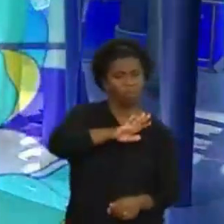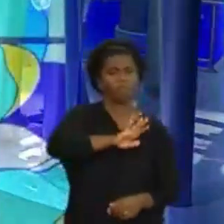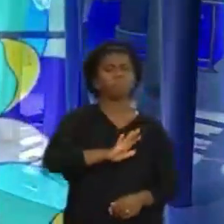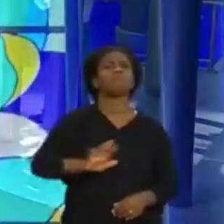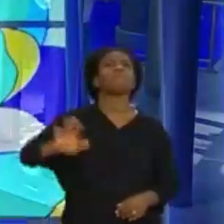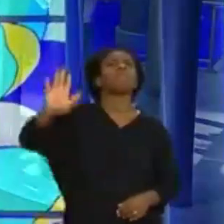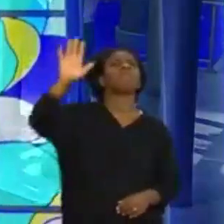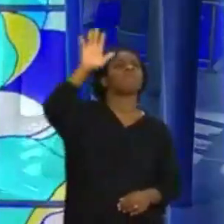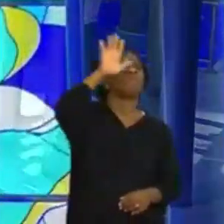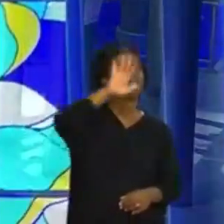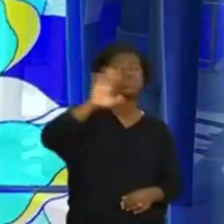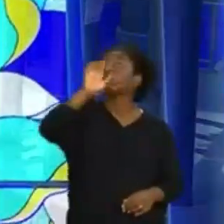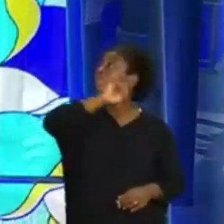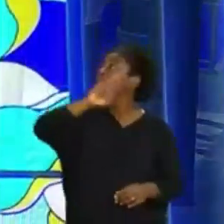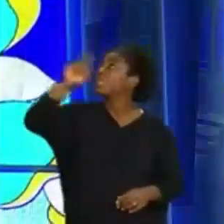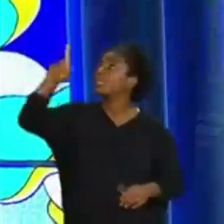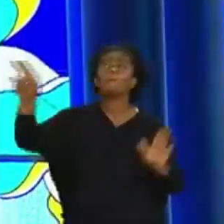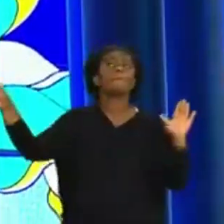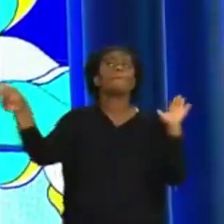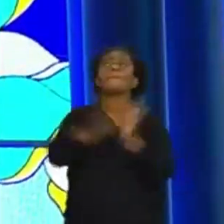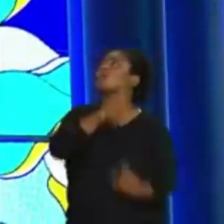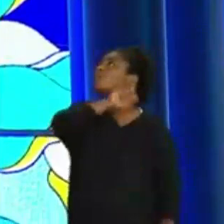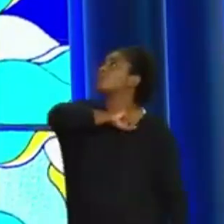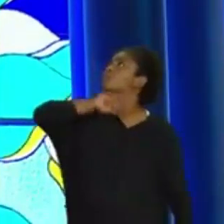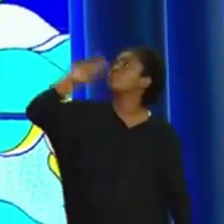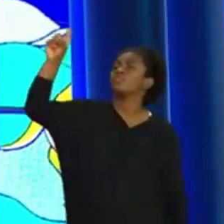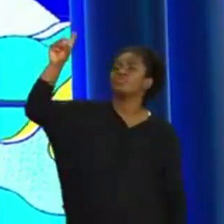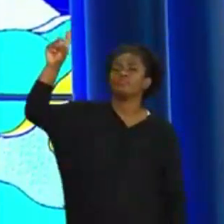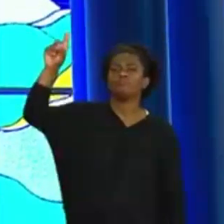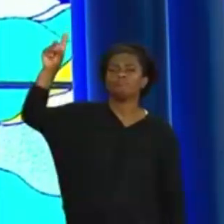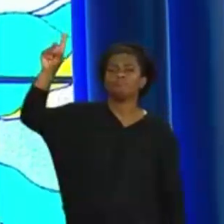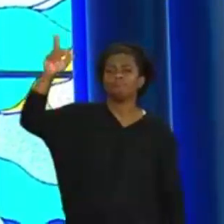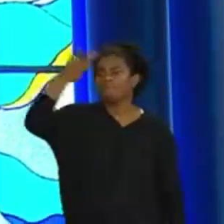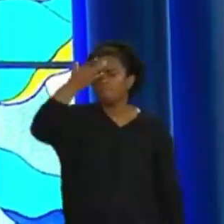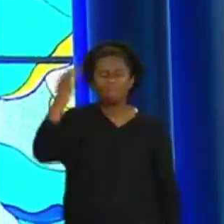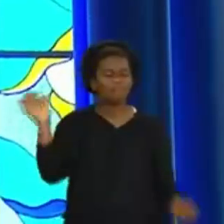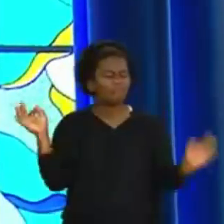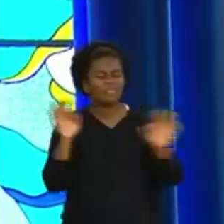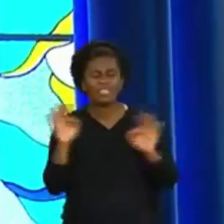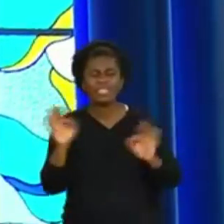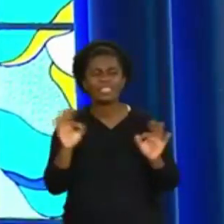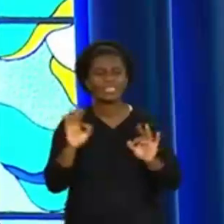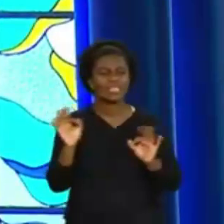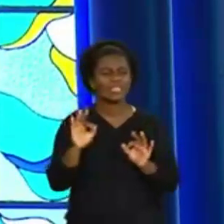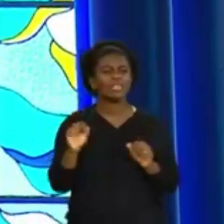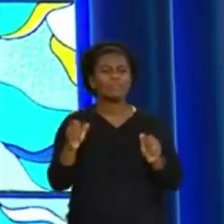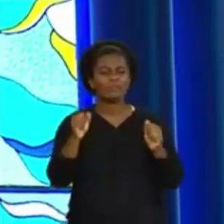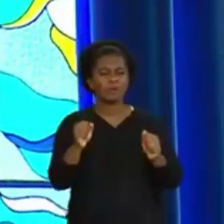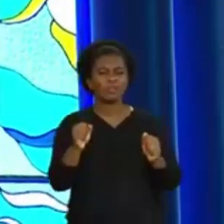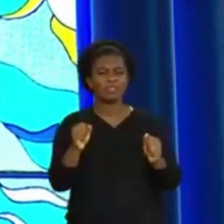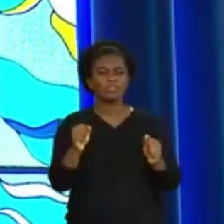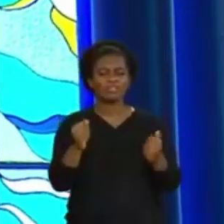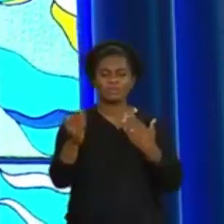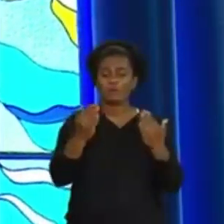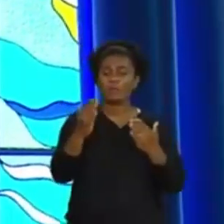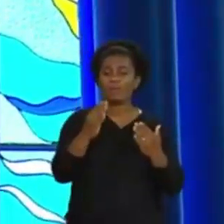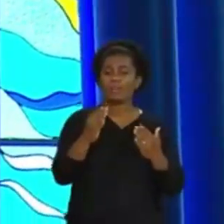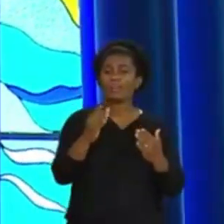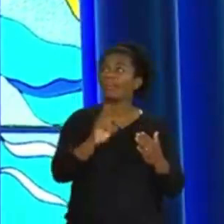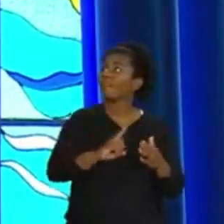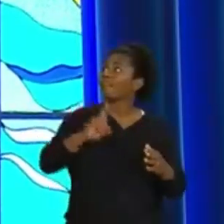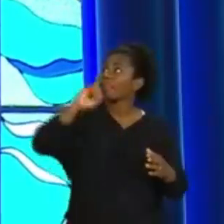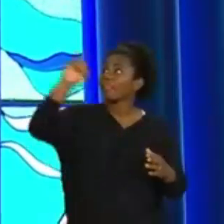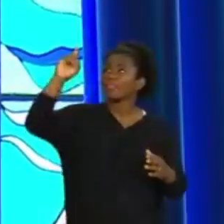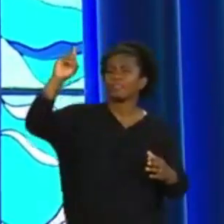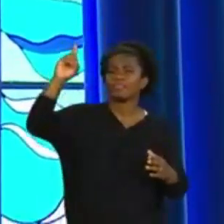Ele é Deus, só Ele é Deus. Ninguém é Deus, só Ele é Deus. Só Ele sabe